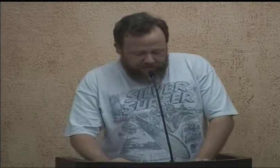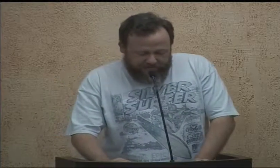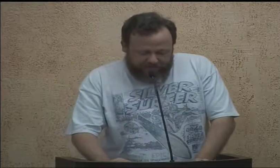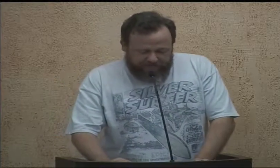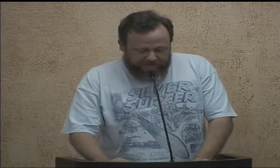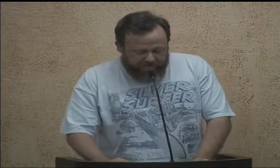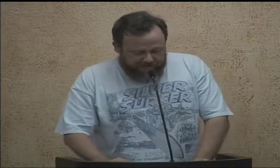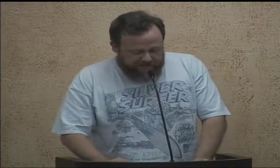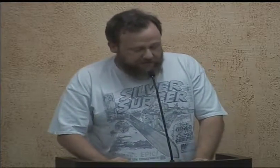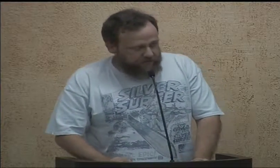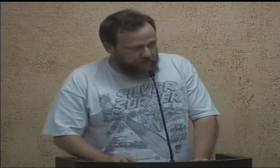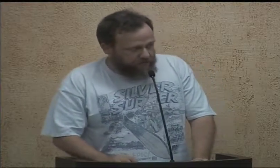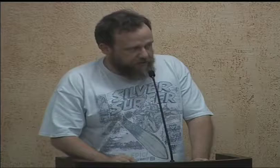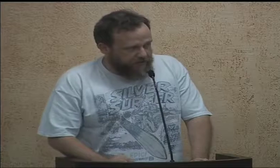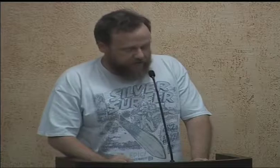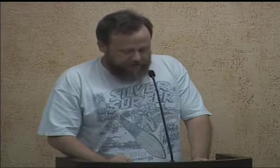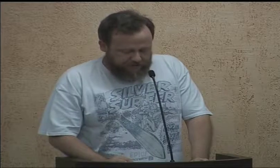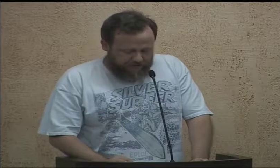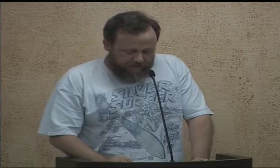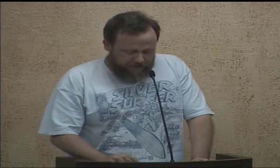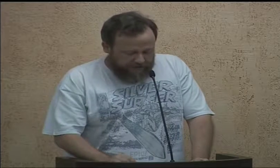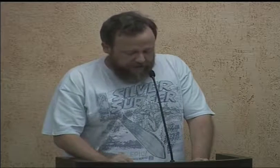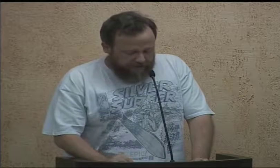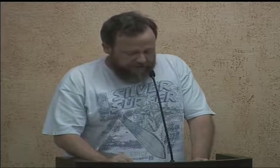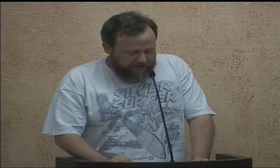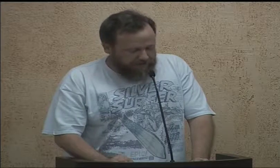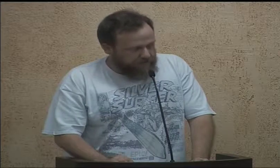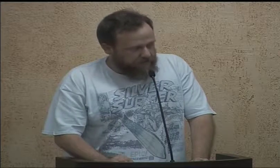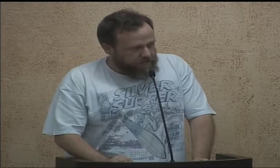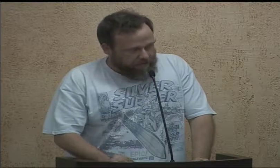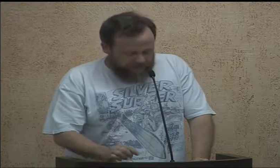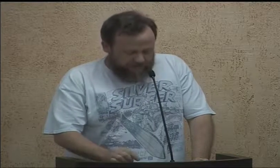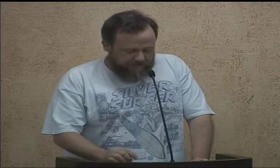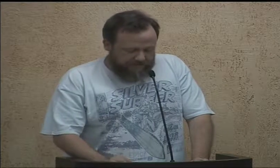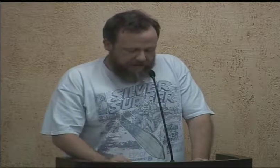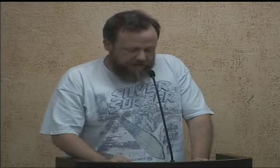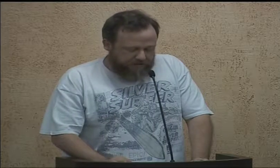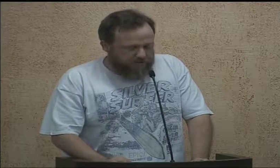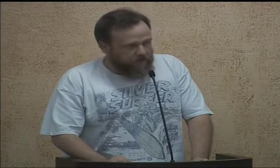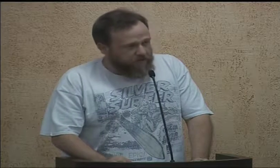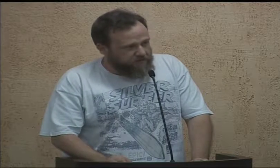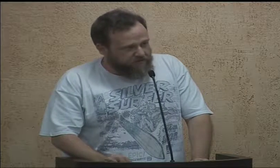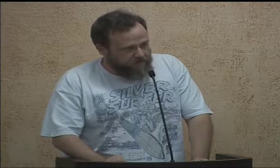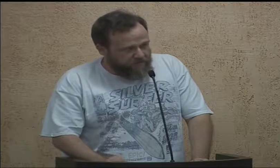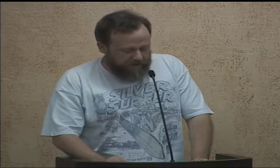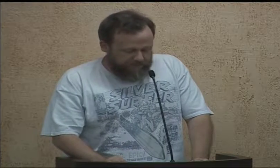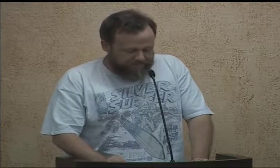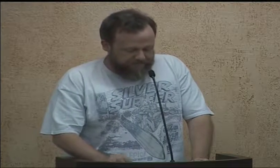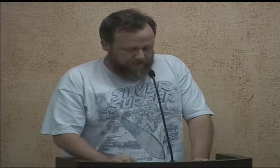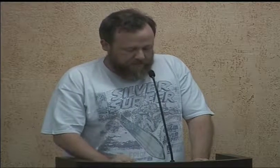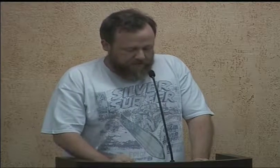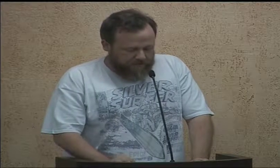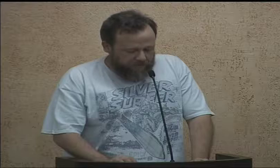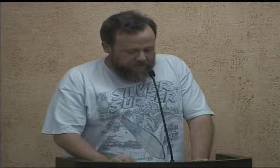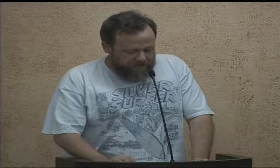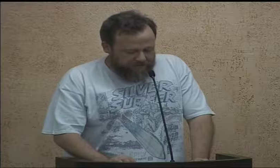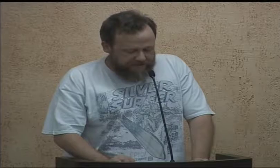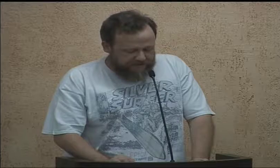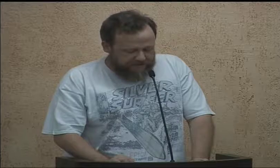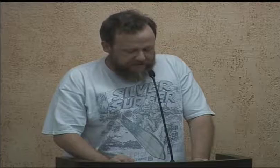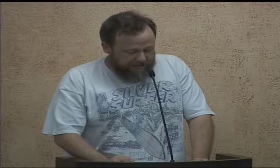artistas limeirenses representando a nona arte, tanto aqui na nossa cidade quanto em São Paulo.